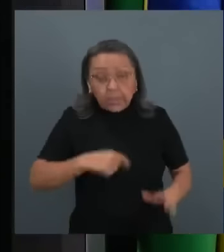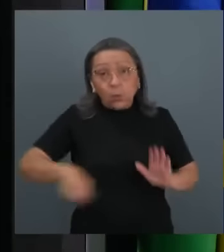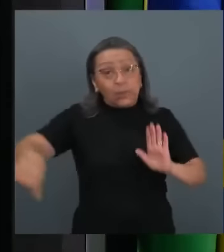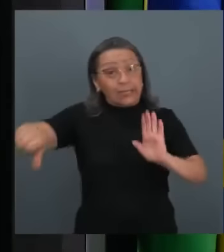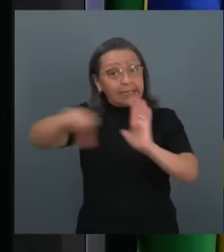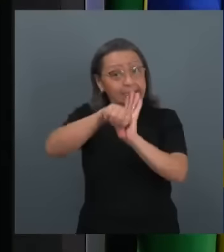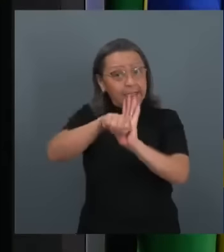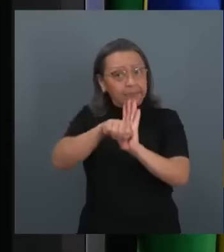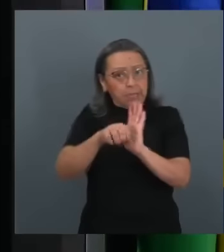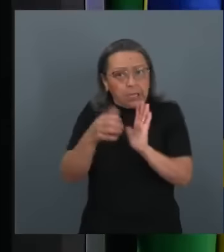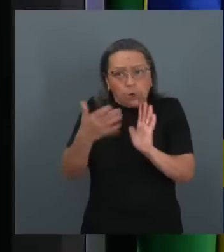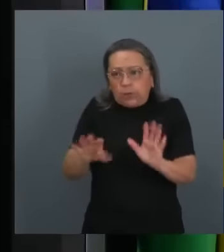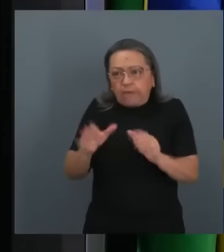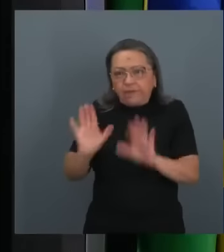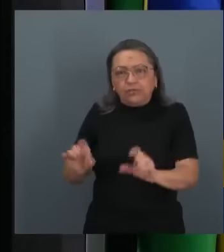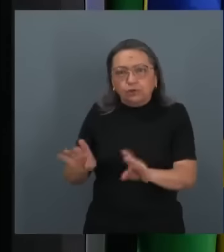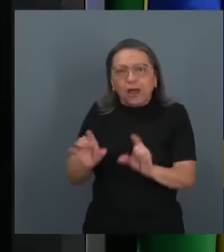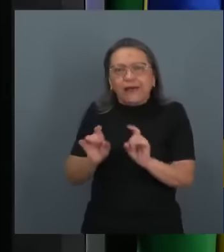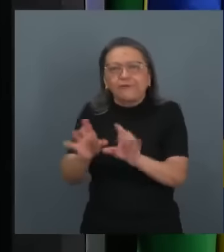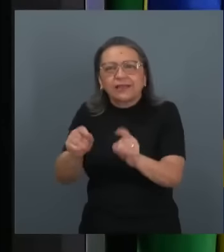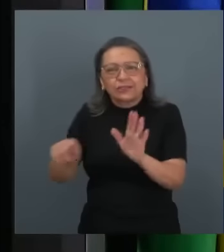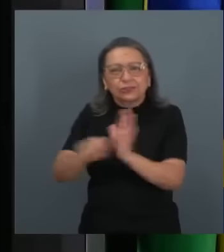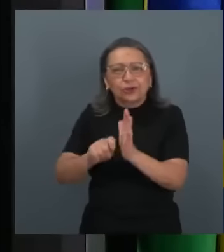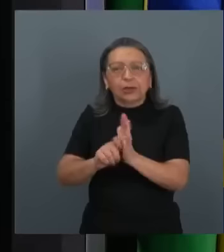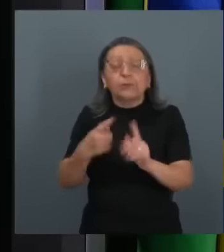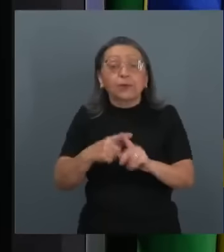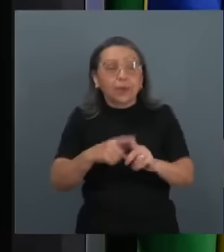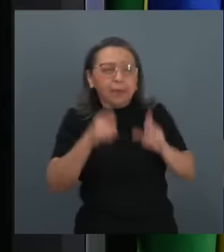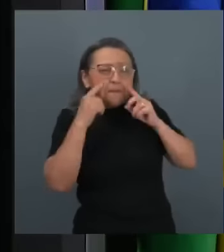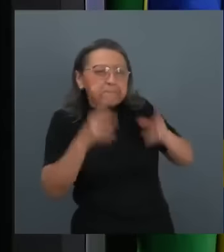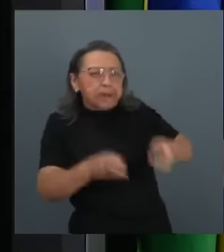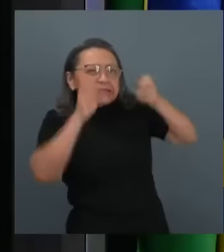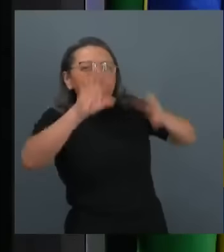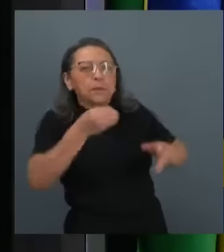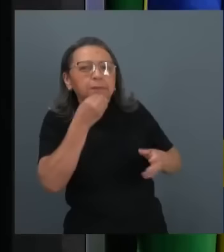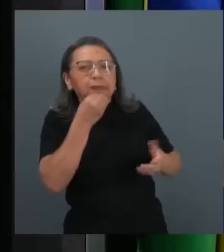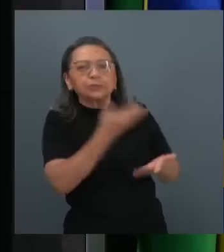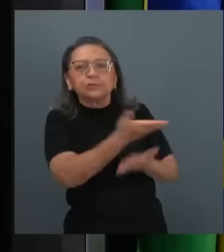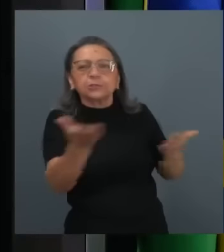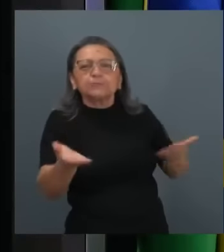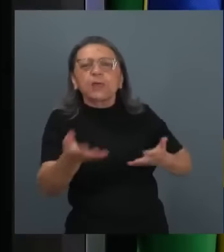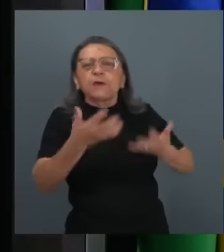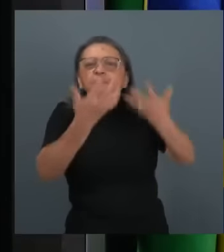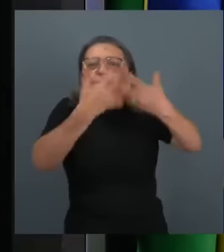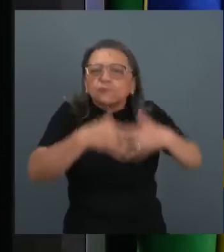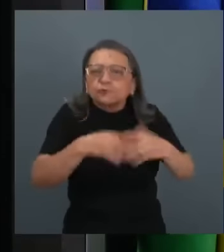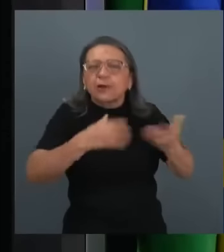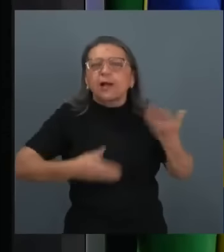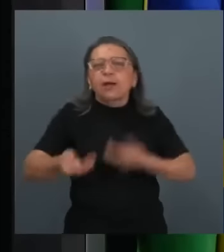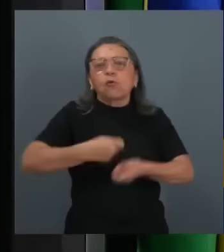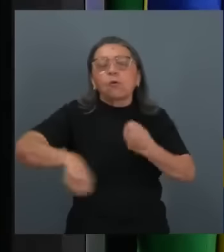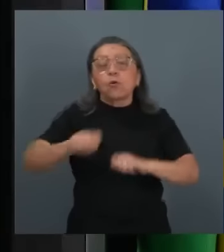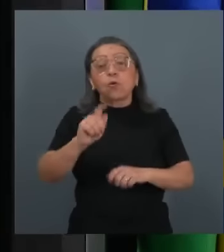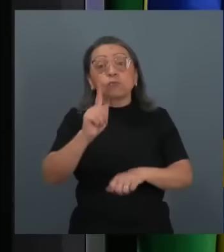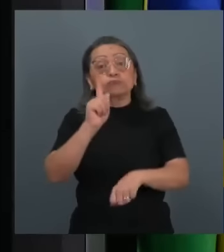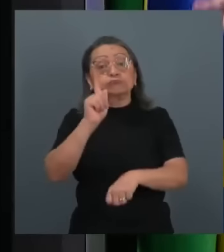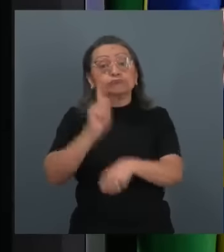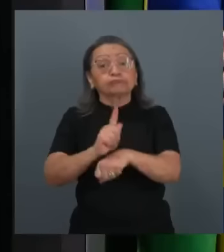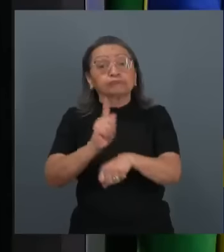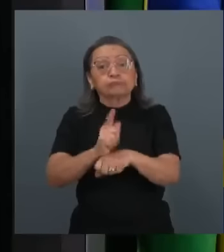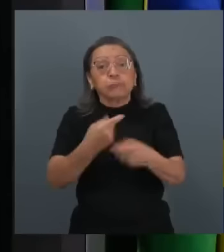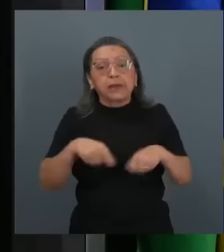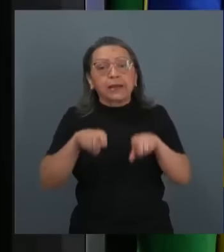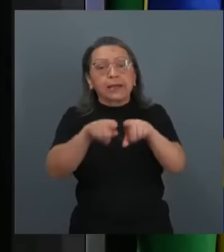mais restrito ao tráfico de drogas, pois enxerga a oportunidade de funcionar como um governo